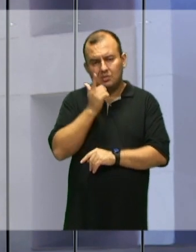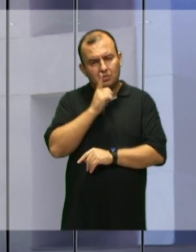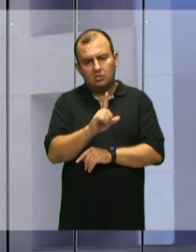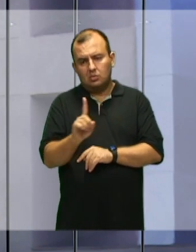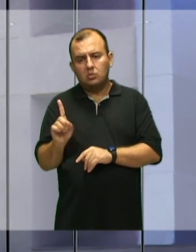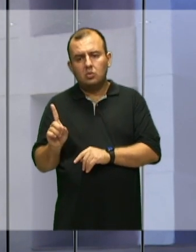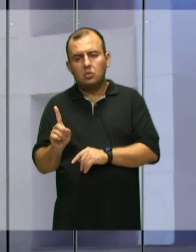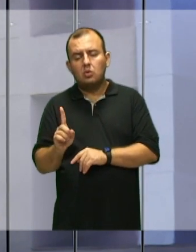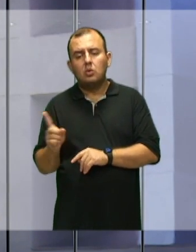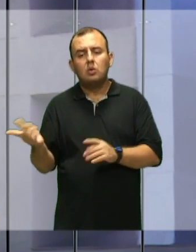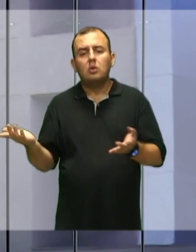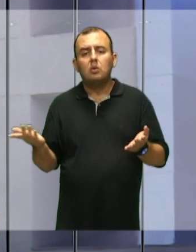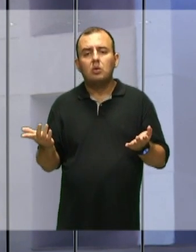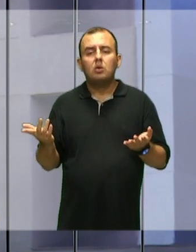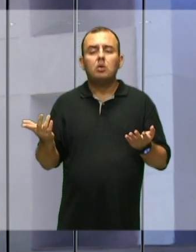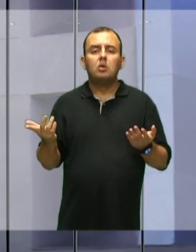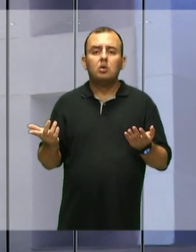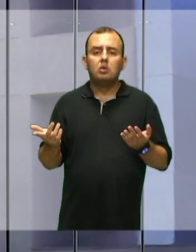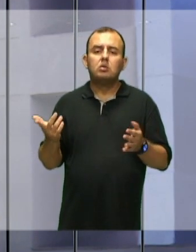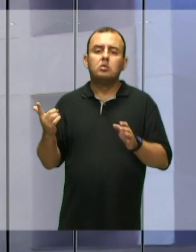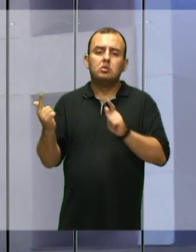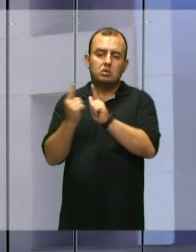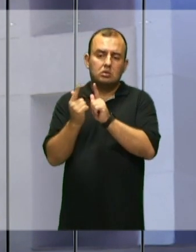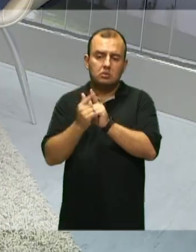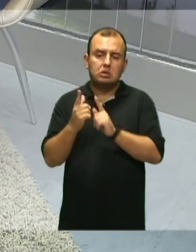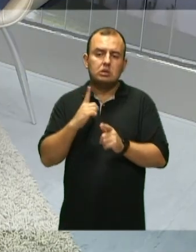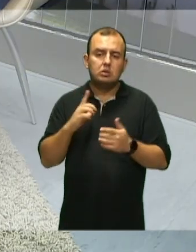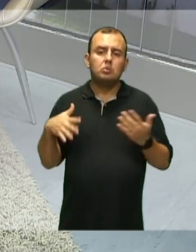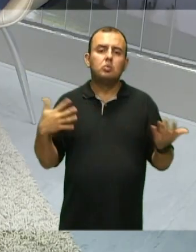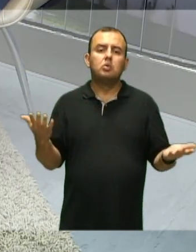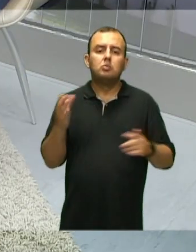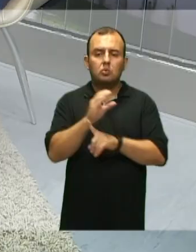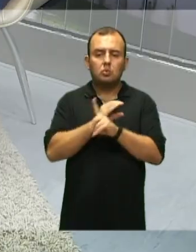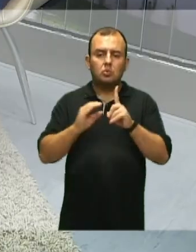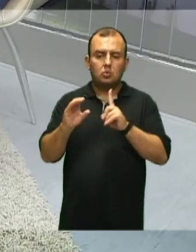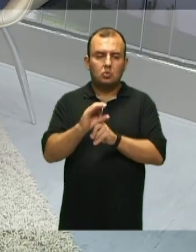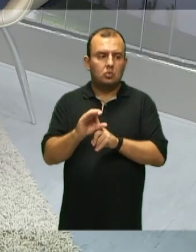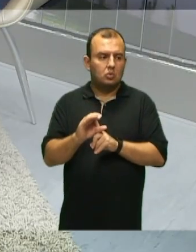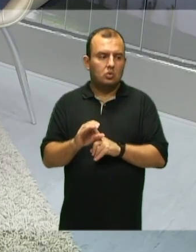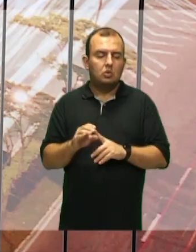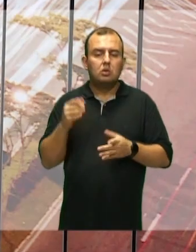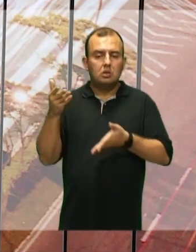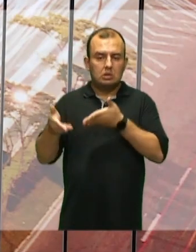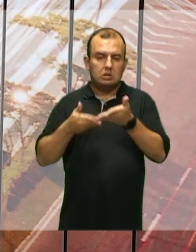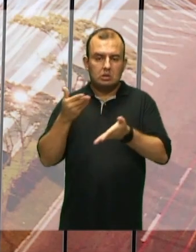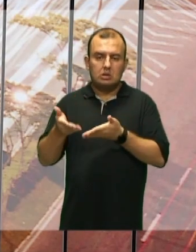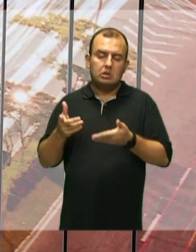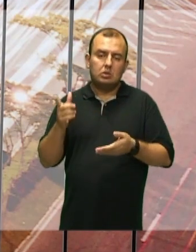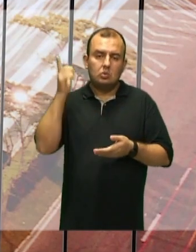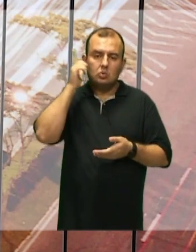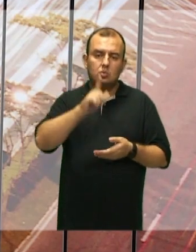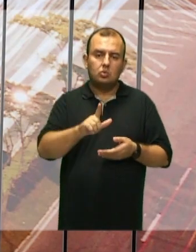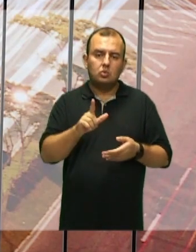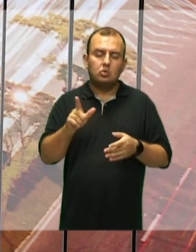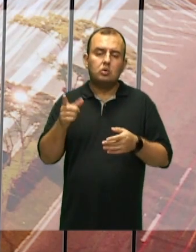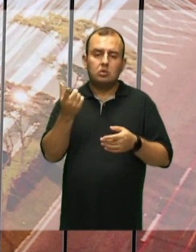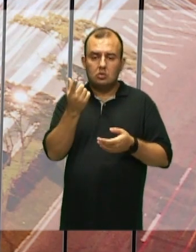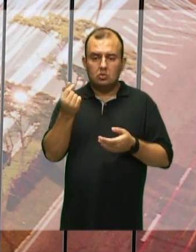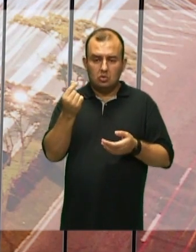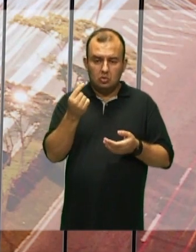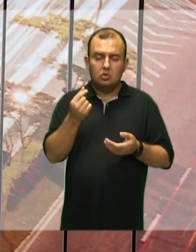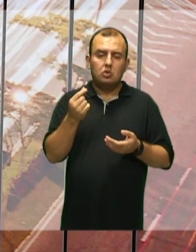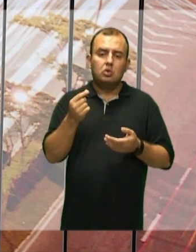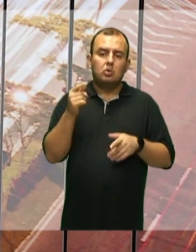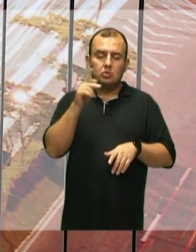conta né Não qual é efetivo disso de resultado pra comunidade é e a comunidade terapêutica ela ganha o recurso público mas ela ela